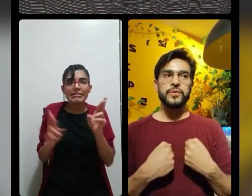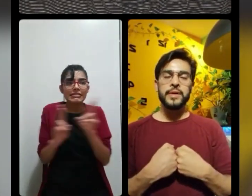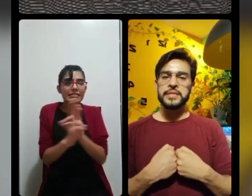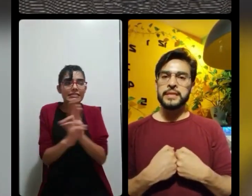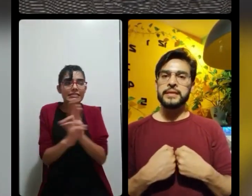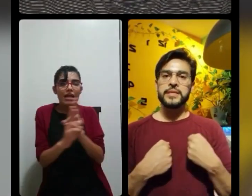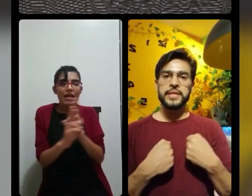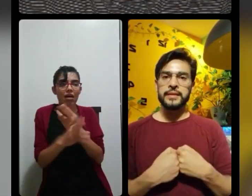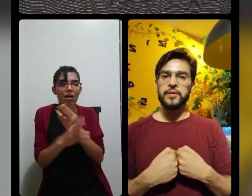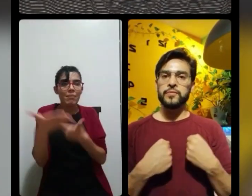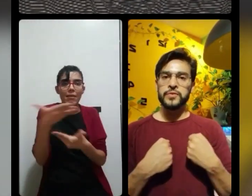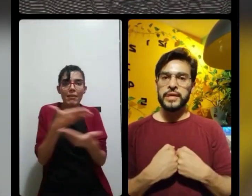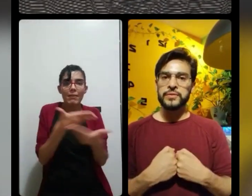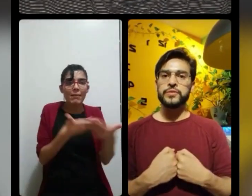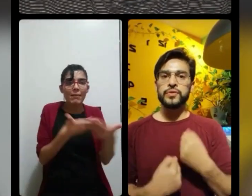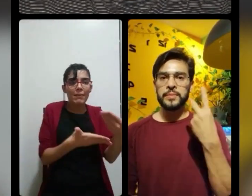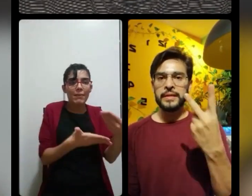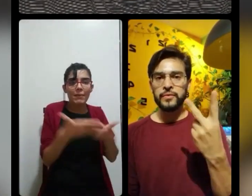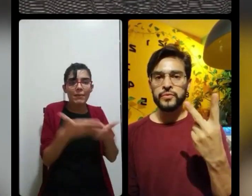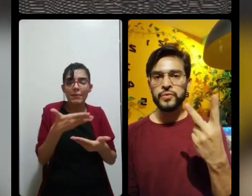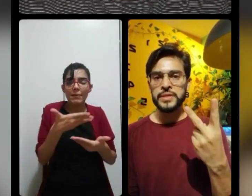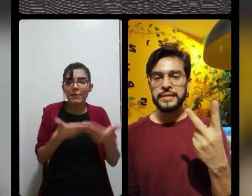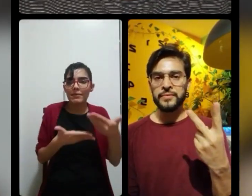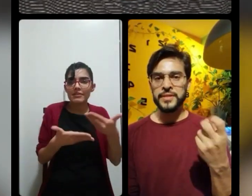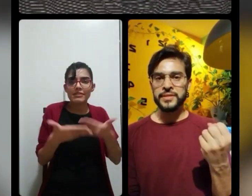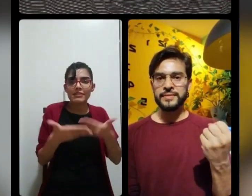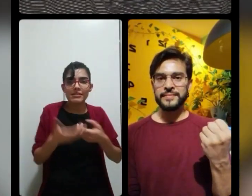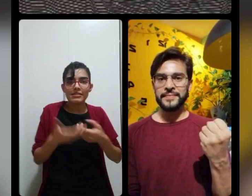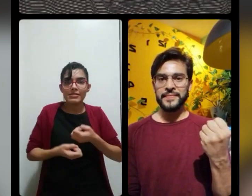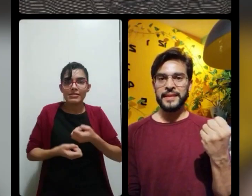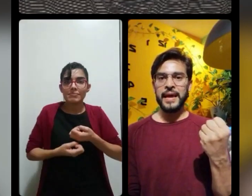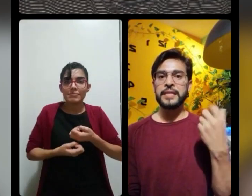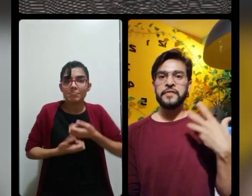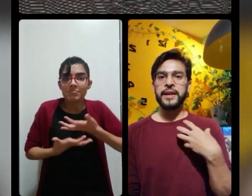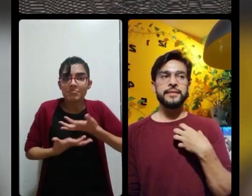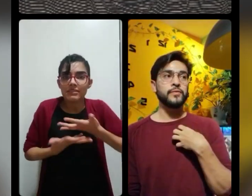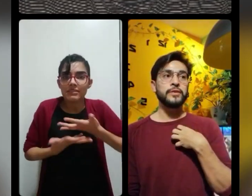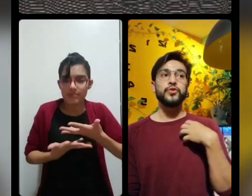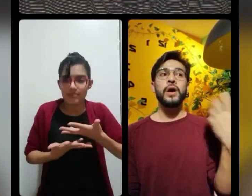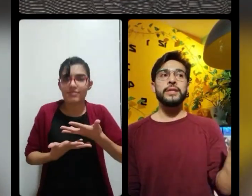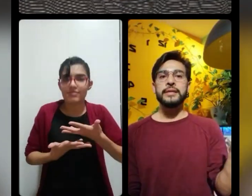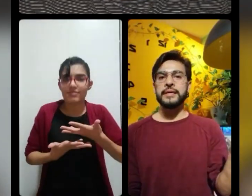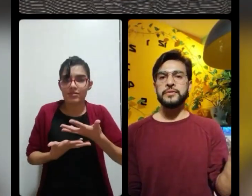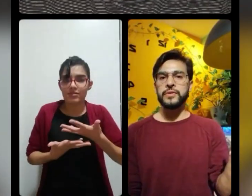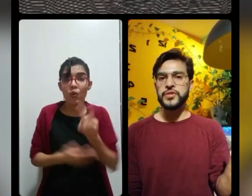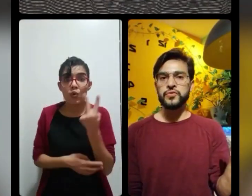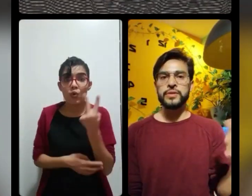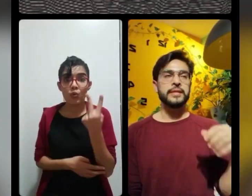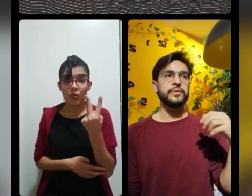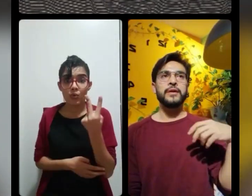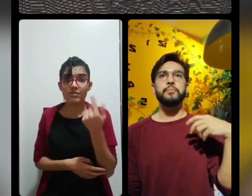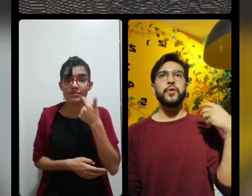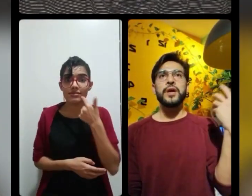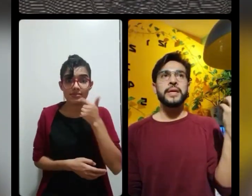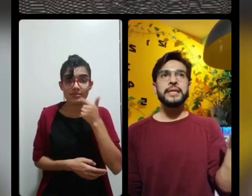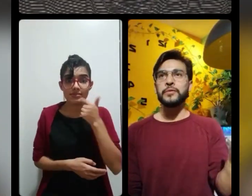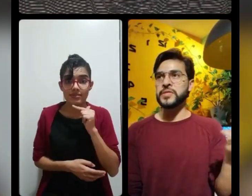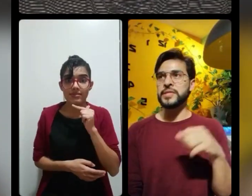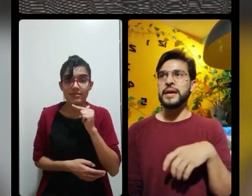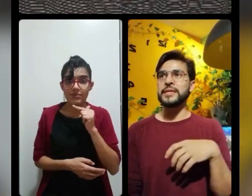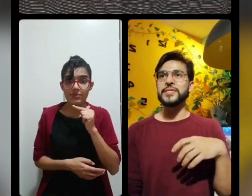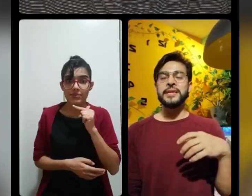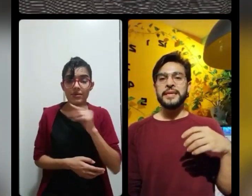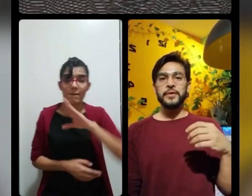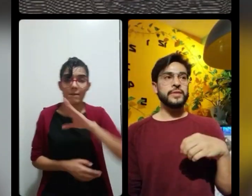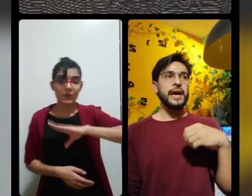trabalhando literatura brasileira em sala de aula com meus alunos, eu estou trabalhando com duas línguas, né? É diferente quando eu dou aula de literatura surda, que eu trago um poema em